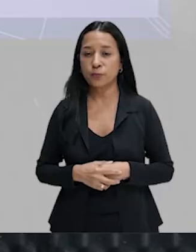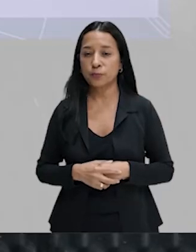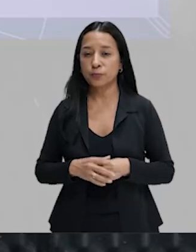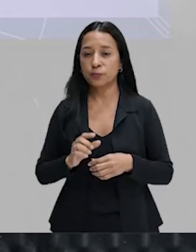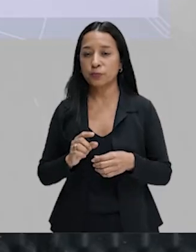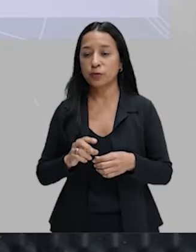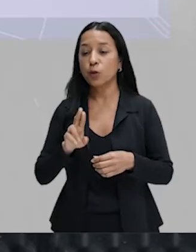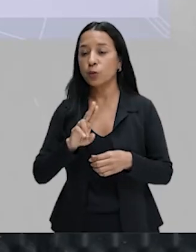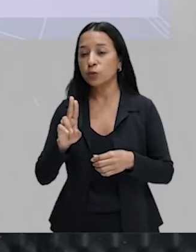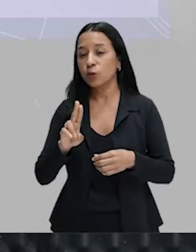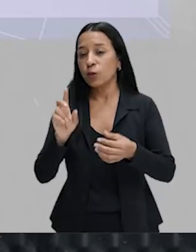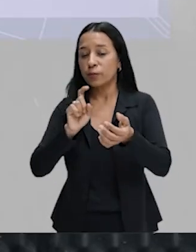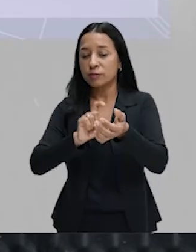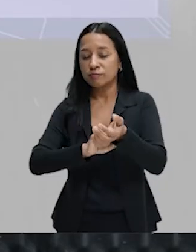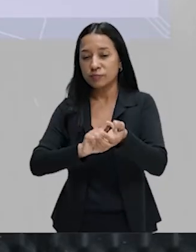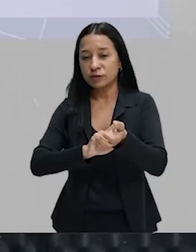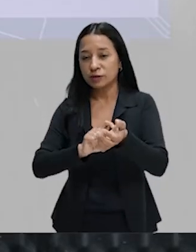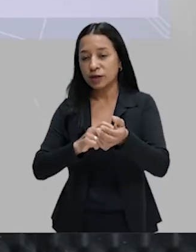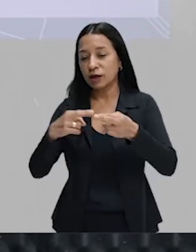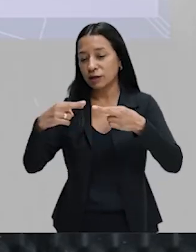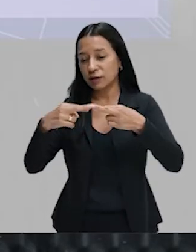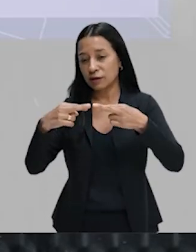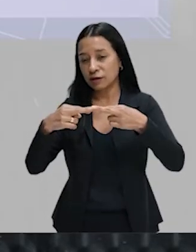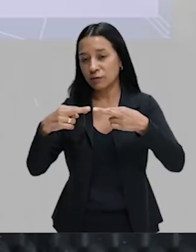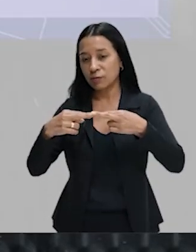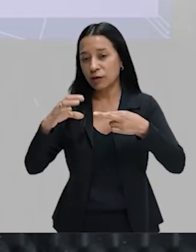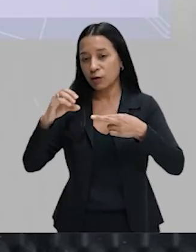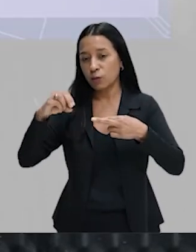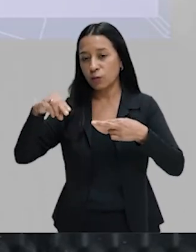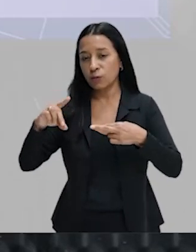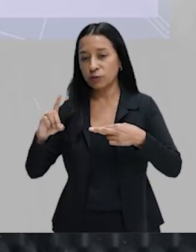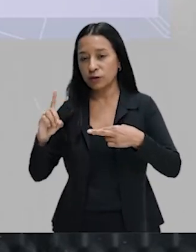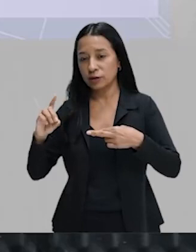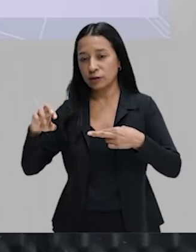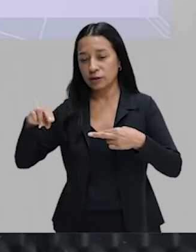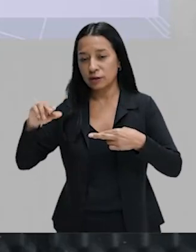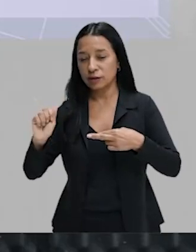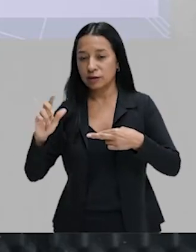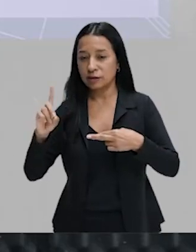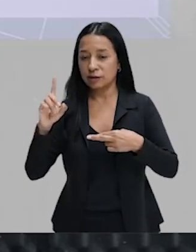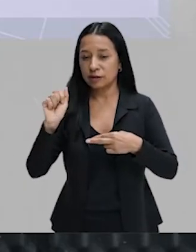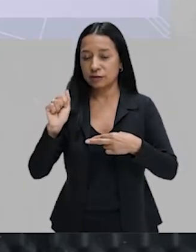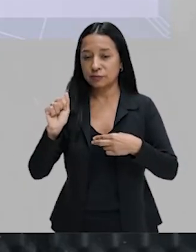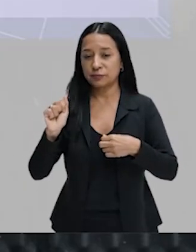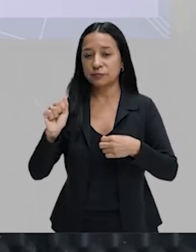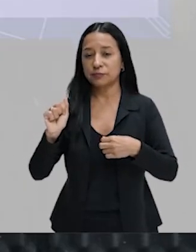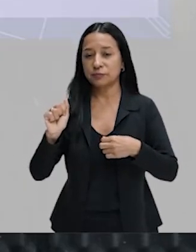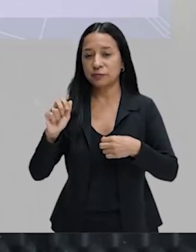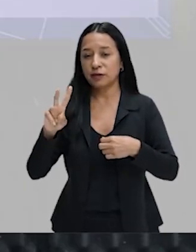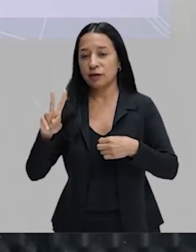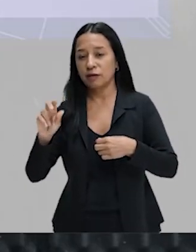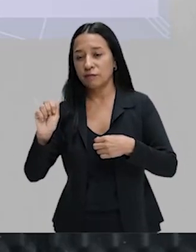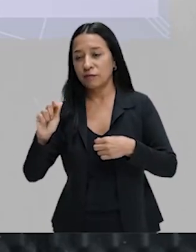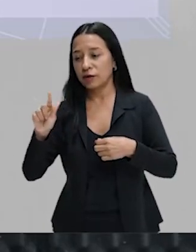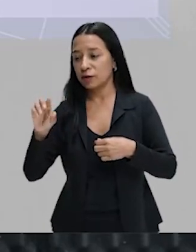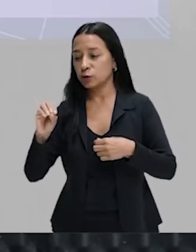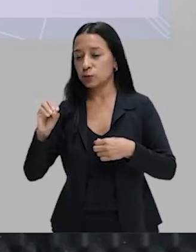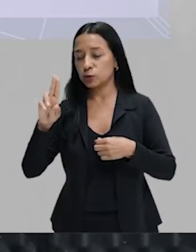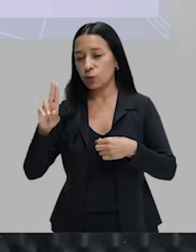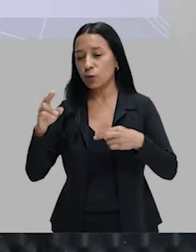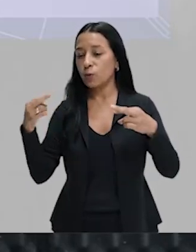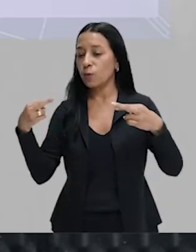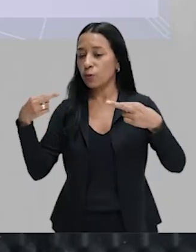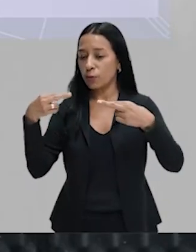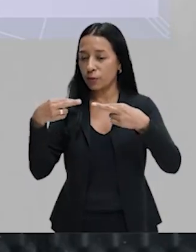irritada vai rimar com condenada, vazou vai rimar com comutou.